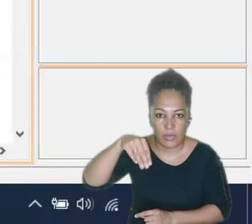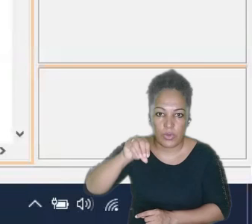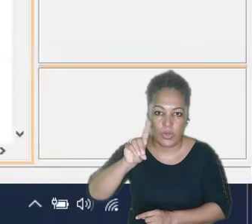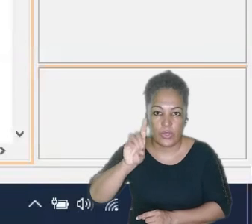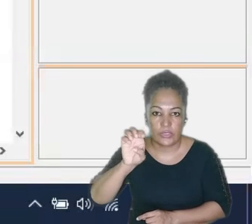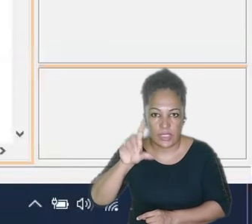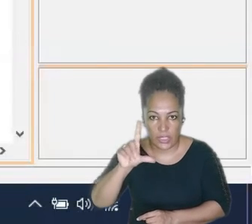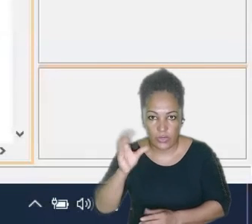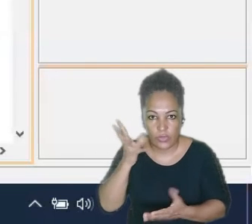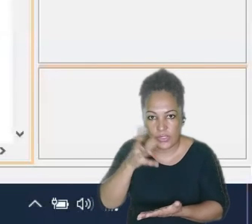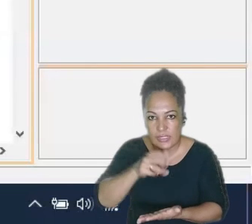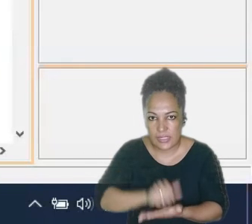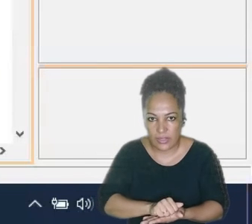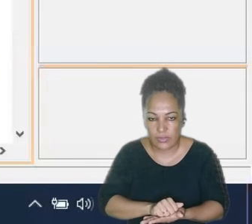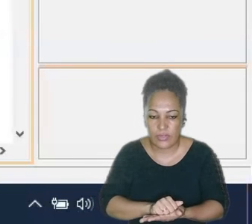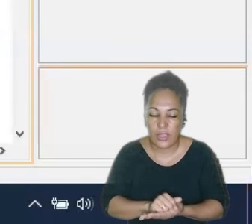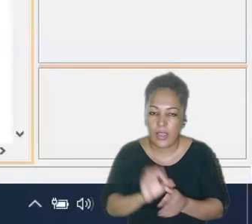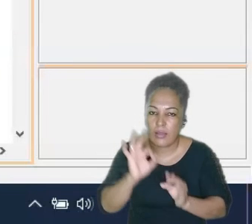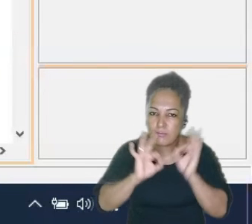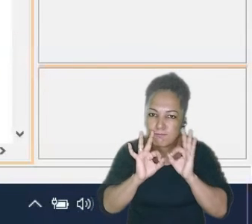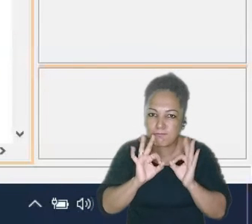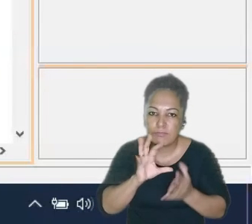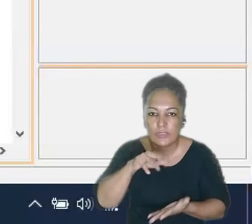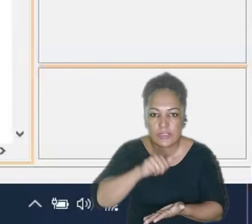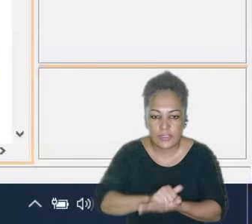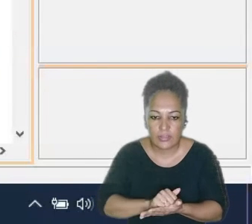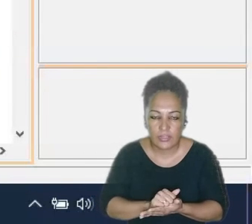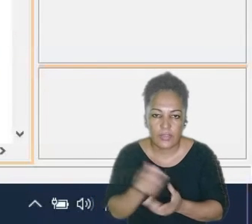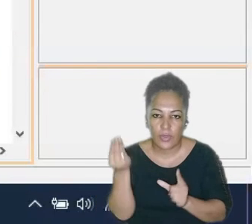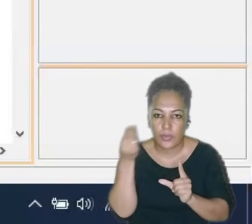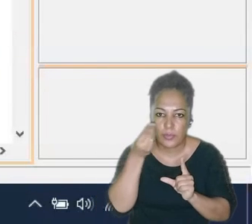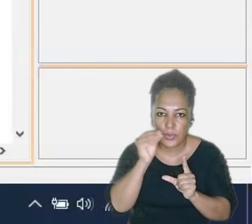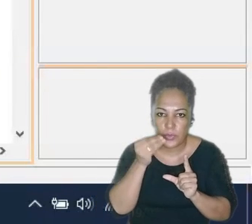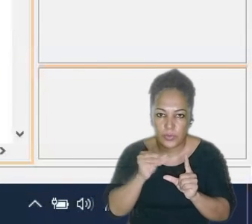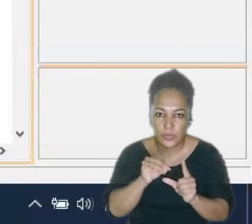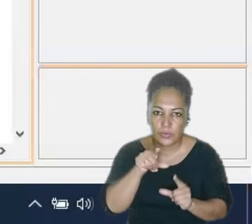do BR Modelo. Eu vou salvar ele aqui agora já para vocês. Ó. Vamos salvar ele aqui bem bonitinho.